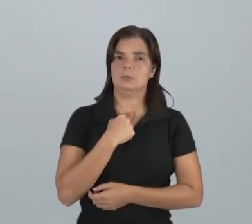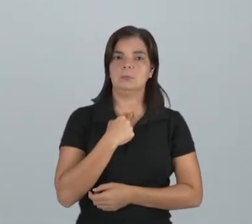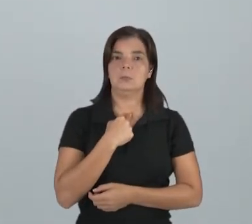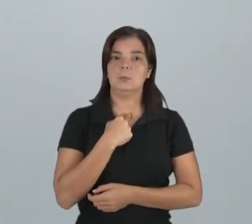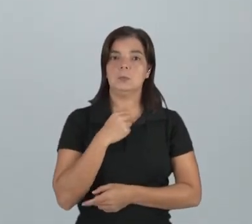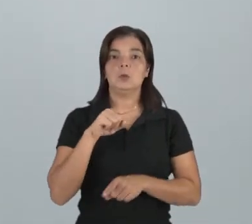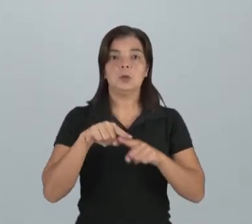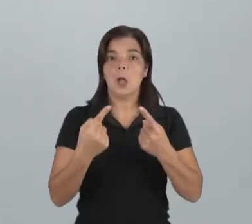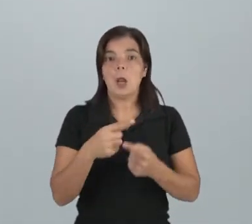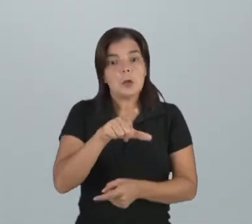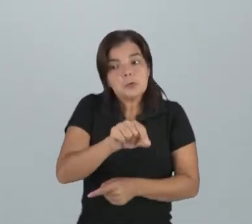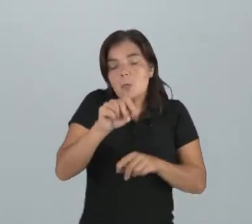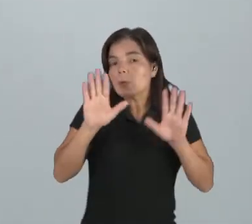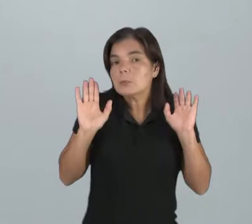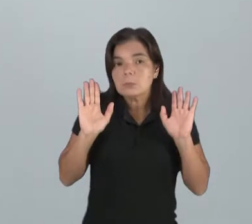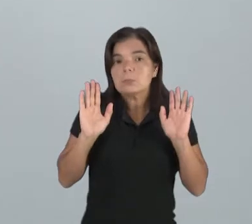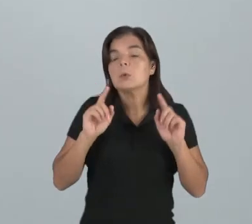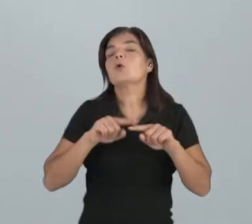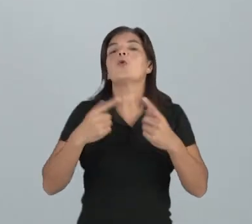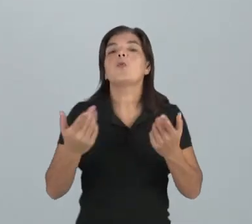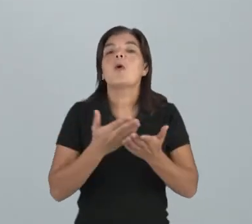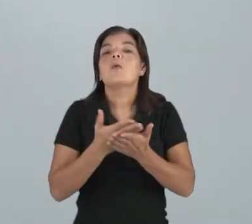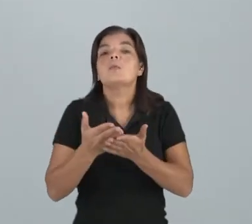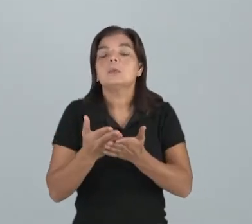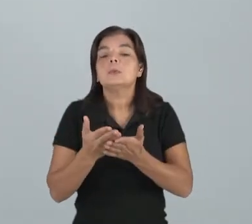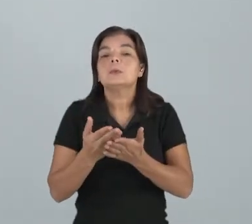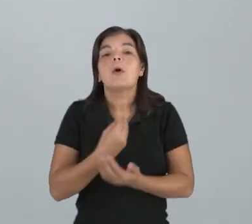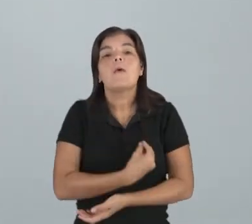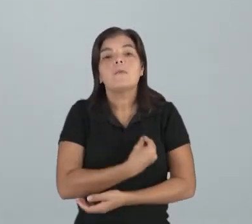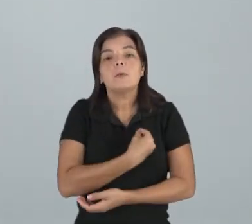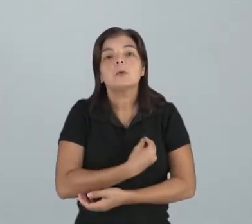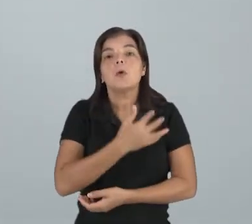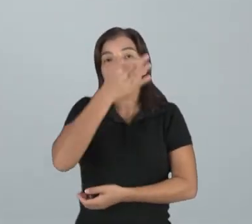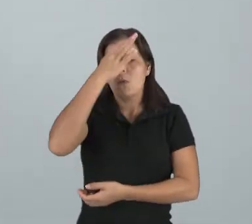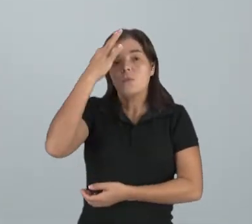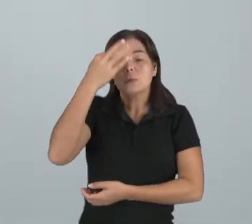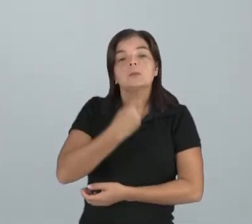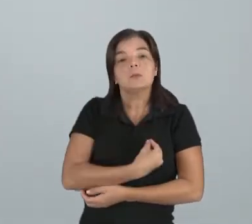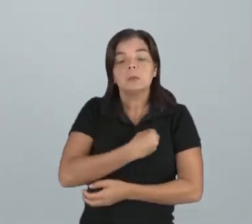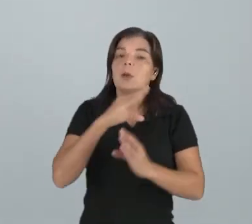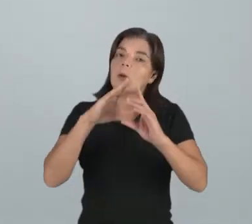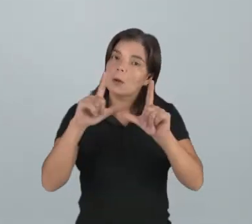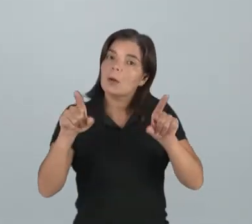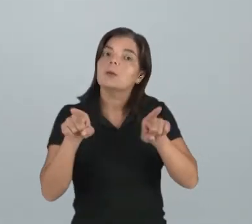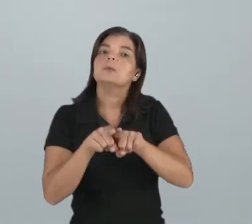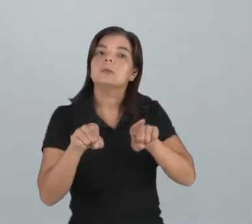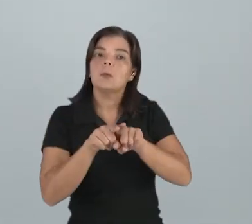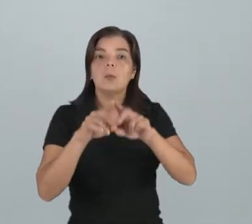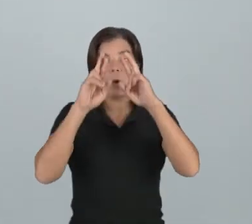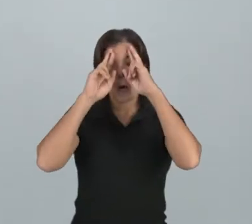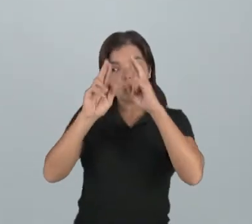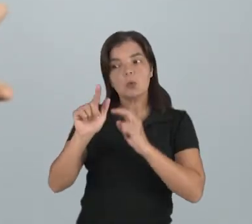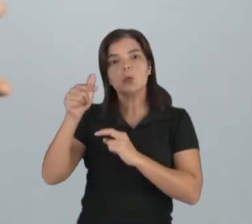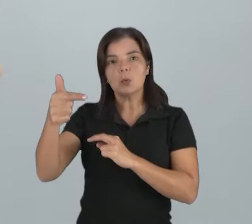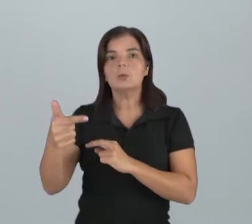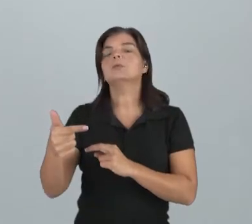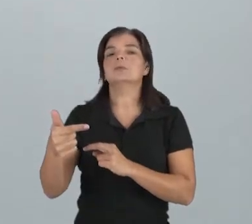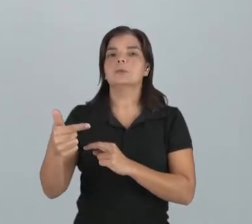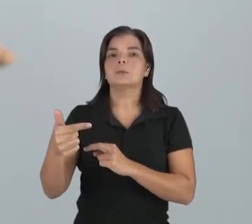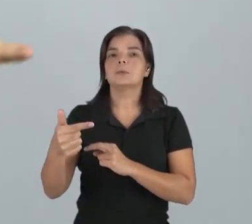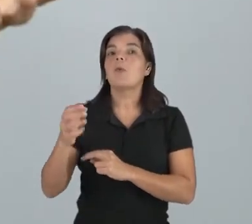Ela escolheu não ter. Qual o princípio que norteia a vida dela? Uma filosofia de vida. Claro que ela também vai respeitar o outro, é um